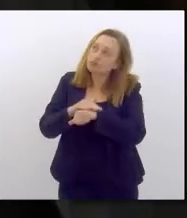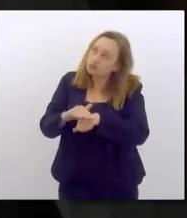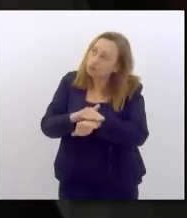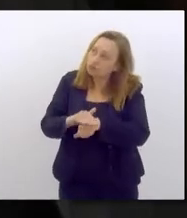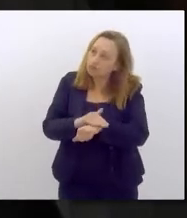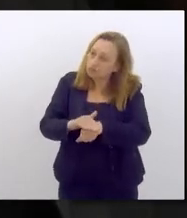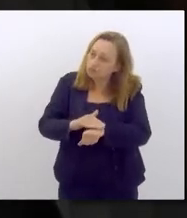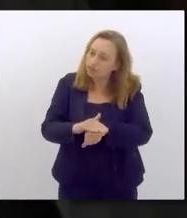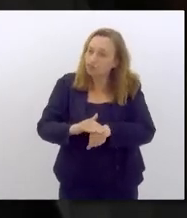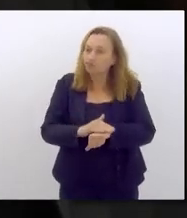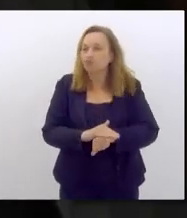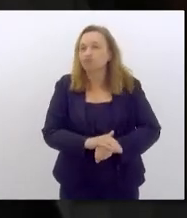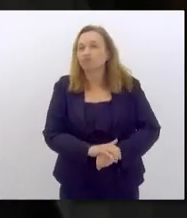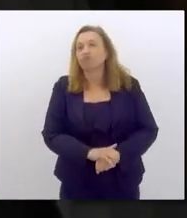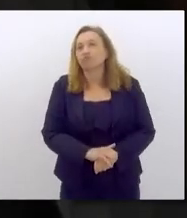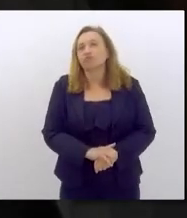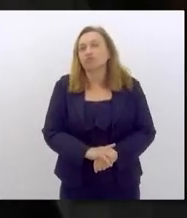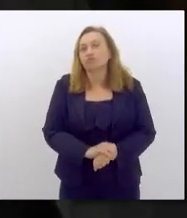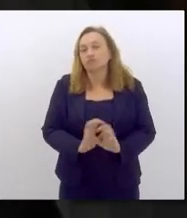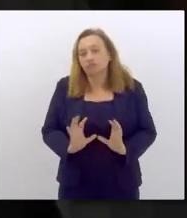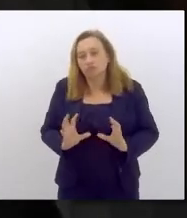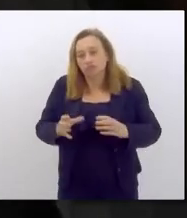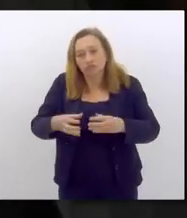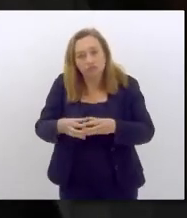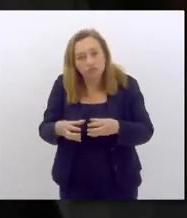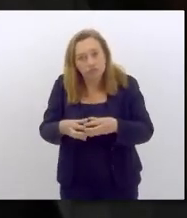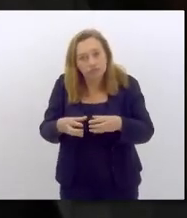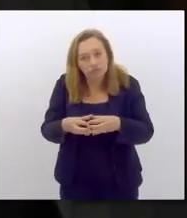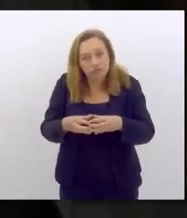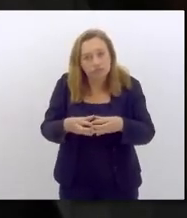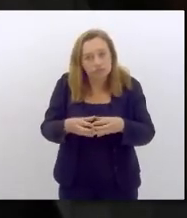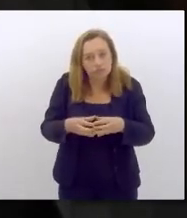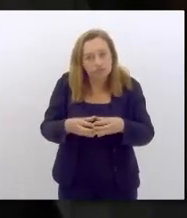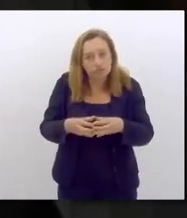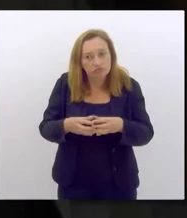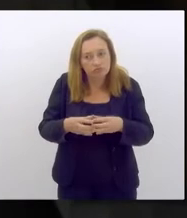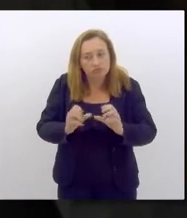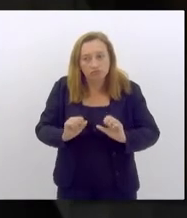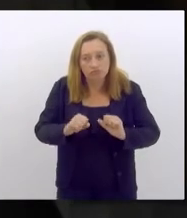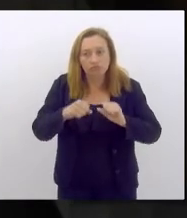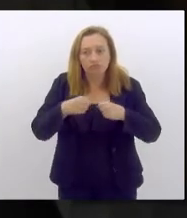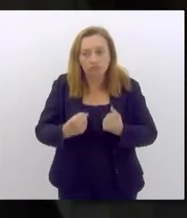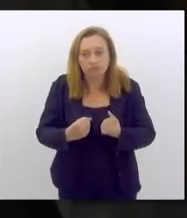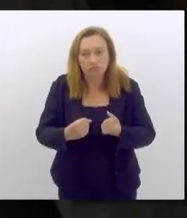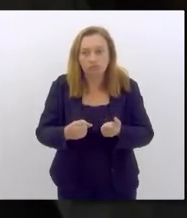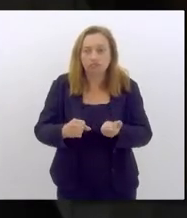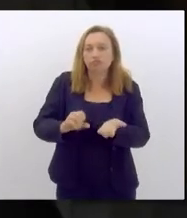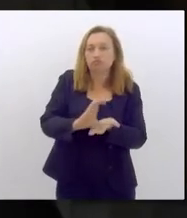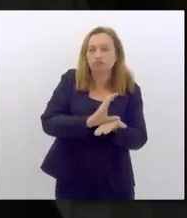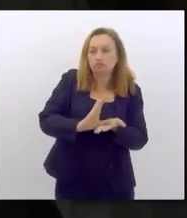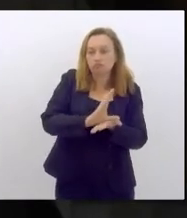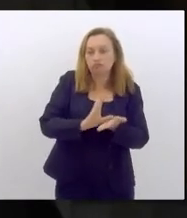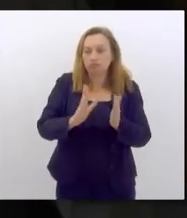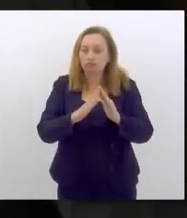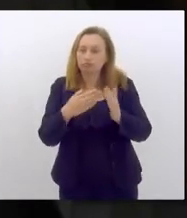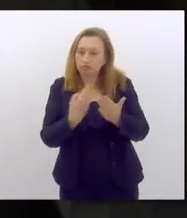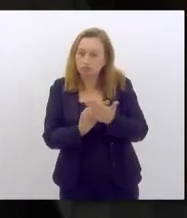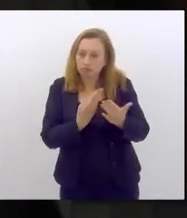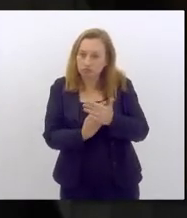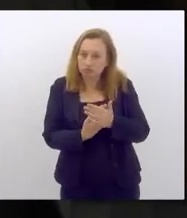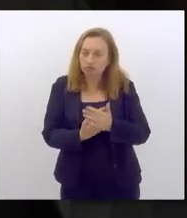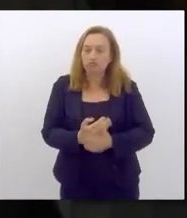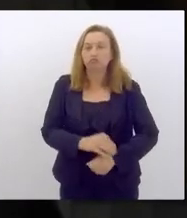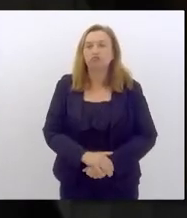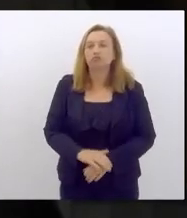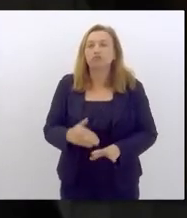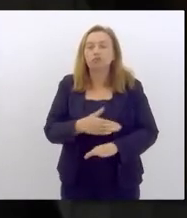com o coletivo intitulado Grupo de Articulação e Fortalecimento dos Conselhos Escolares, o GAFES,